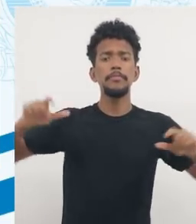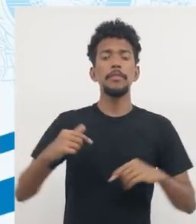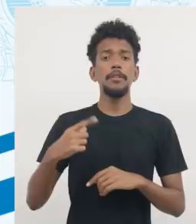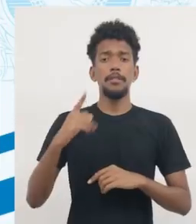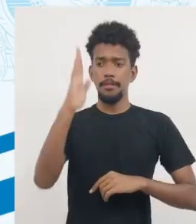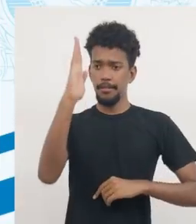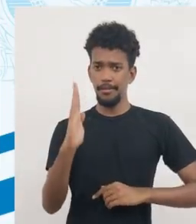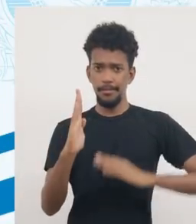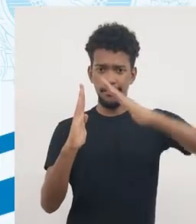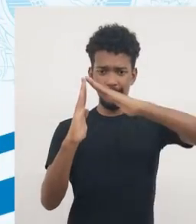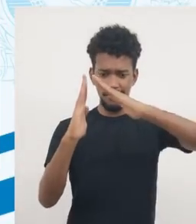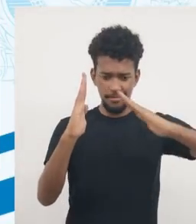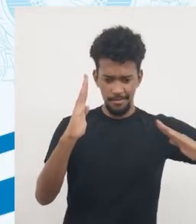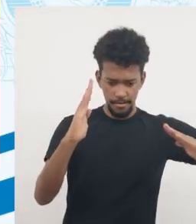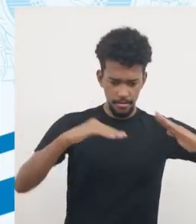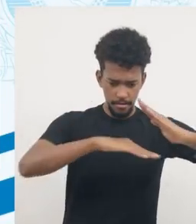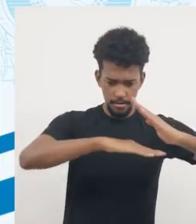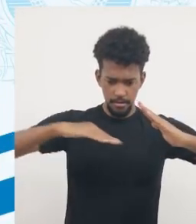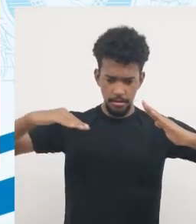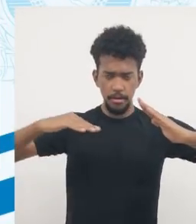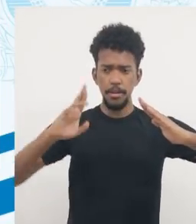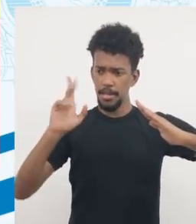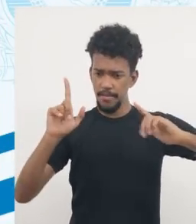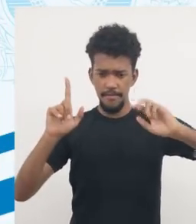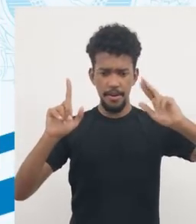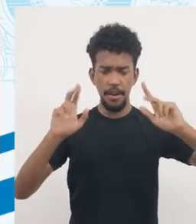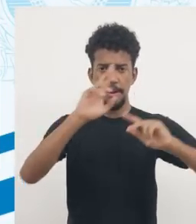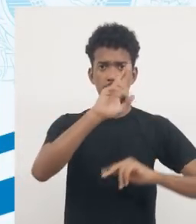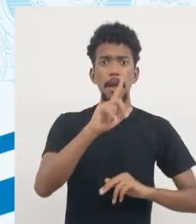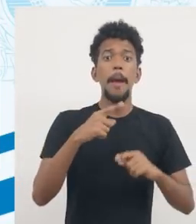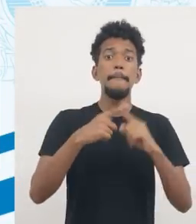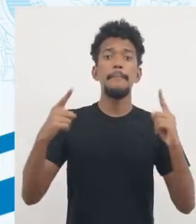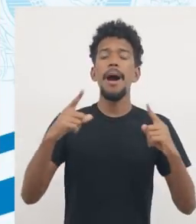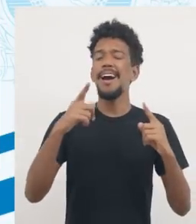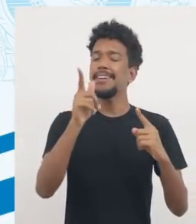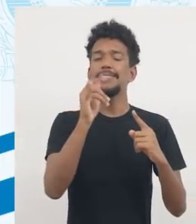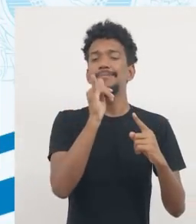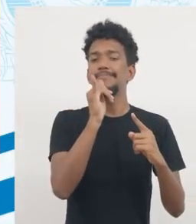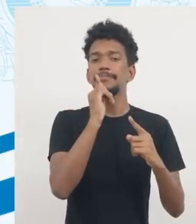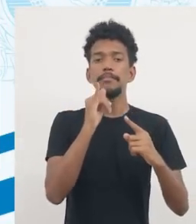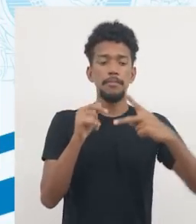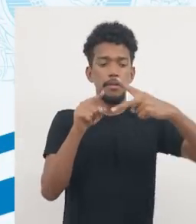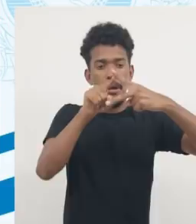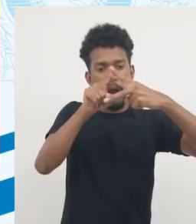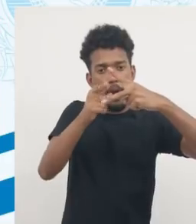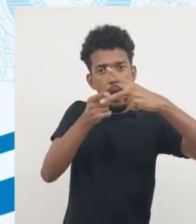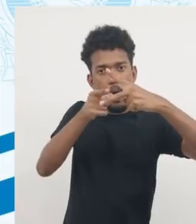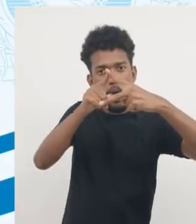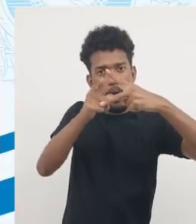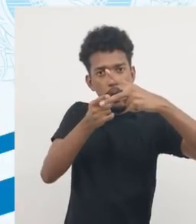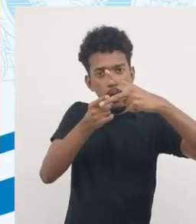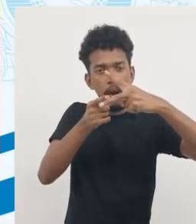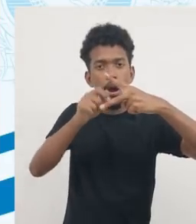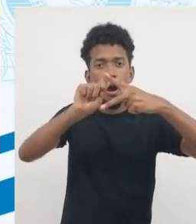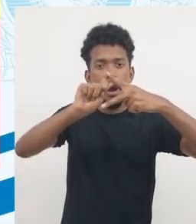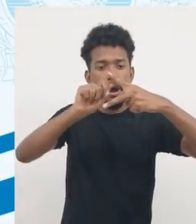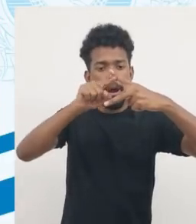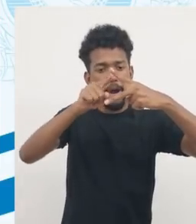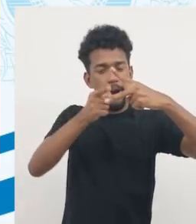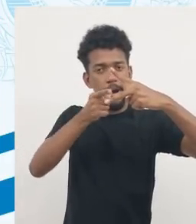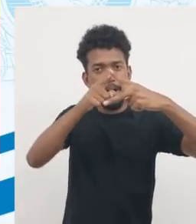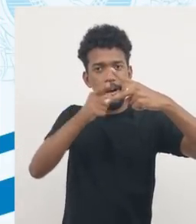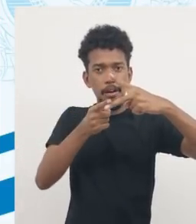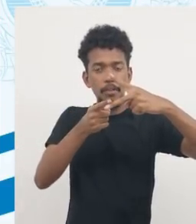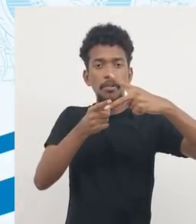ainda que as medidas dos lados das figuras sejam diferentes, as suas características, como o ângulo, por exemplo,